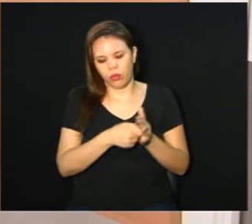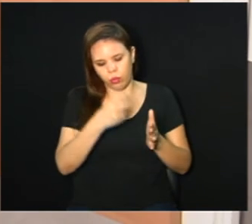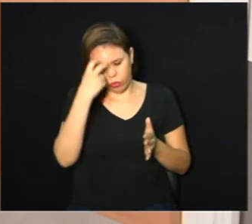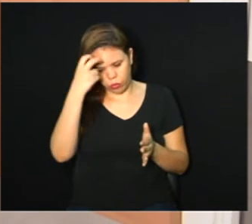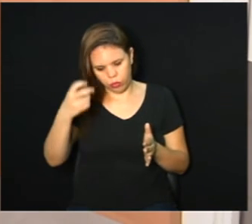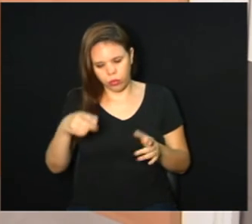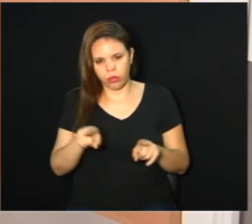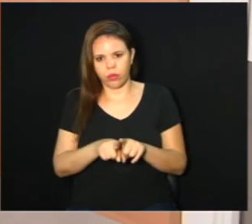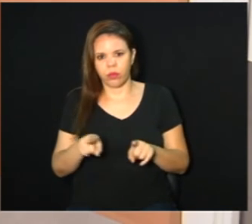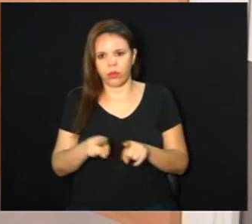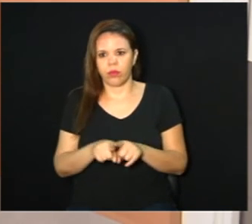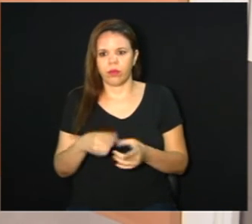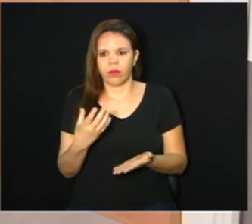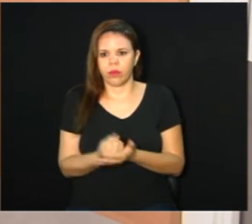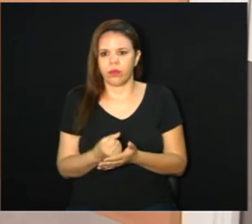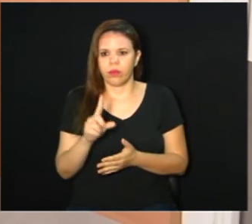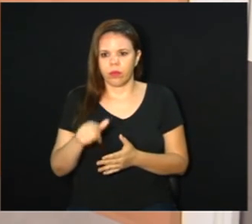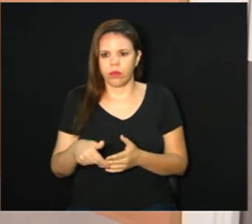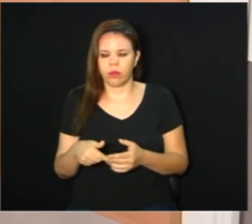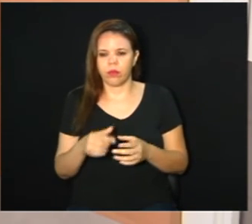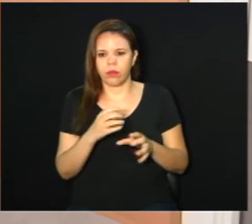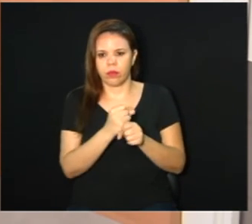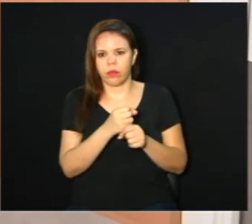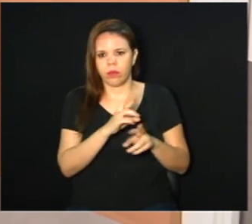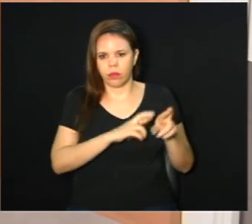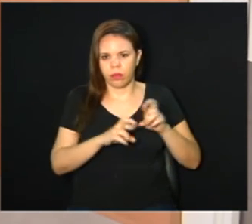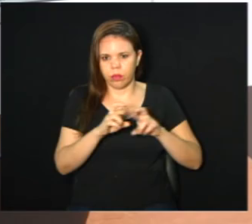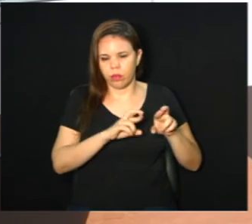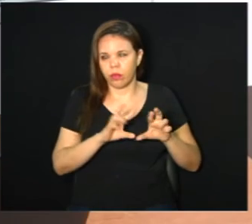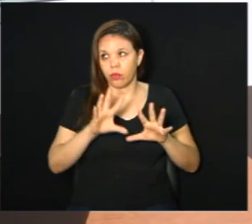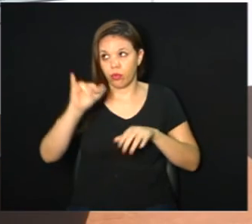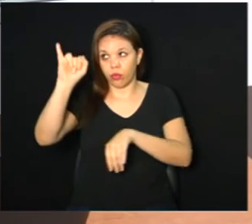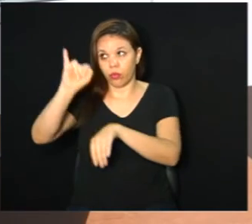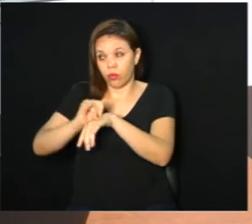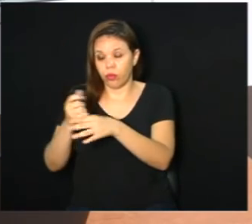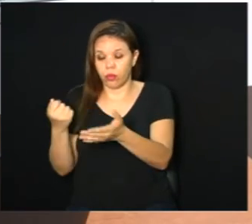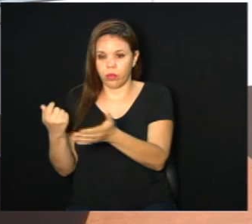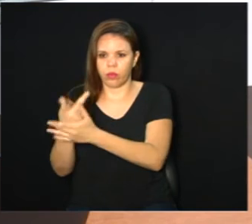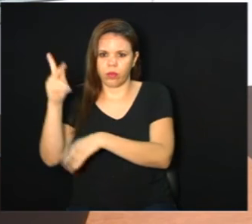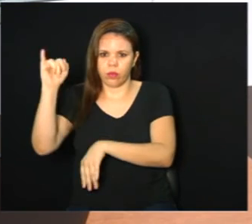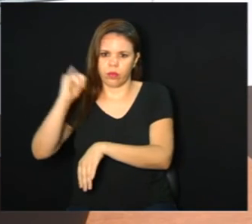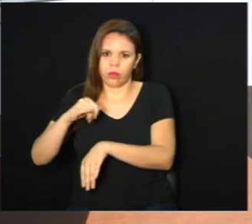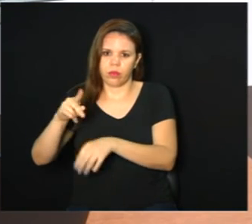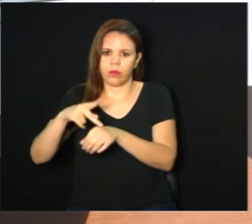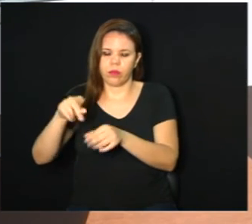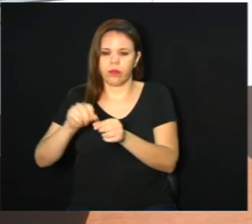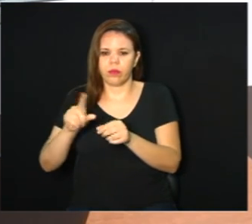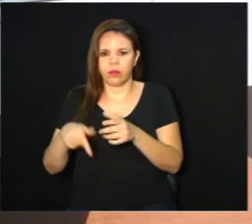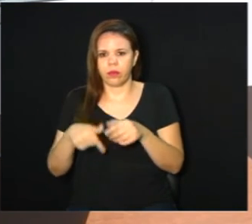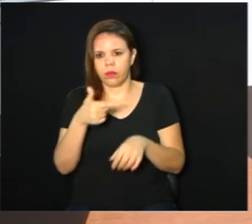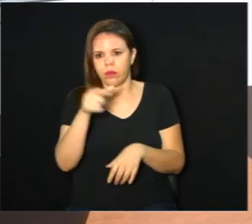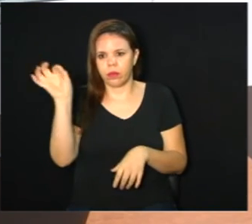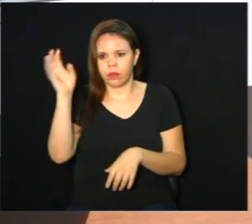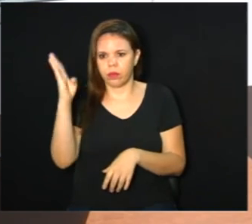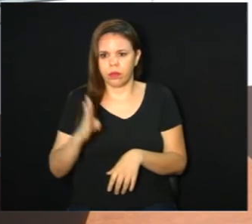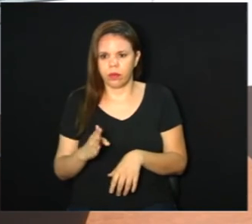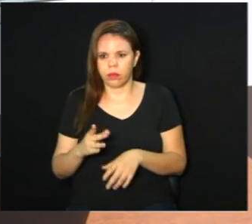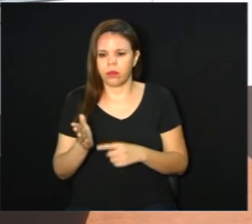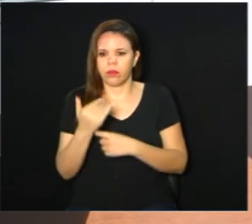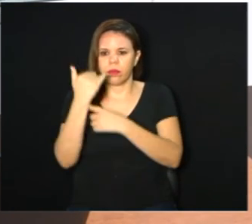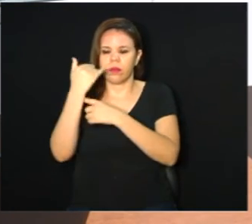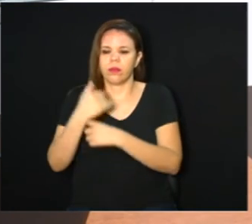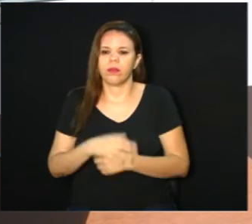que nós chamamos, e esses tipos de medidores, só que são todos importados, né? Esse seria um dos primeiros casos aqui 100% nacional com